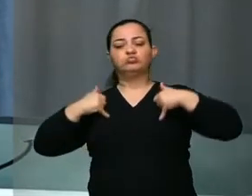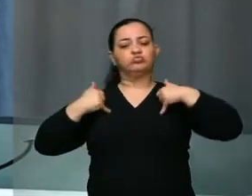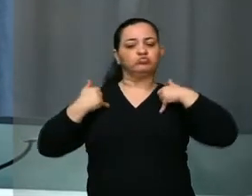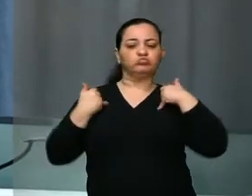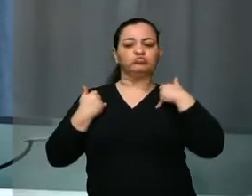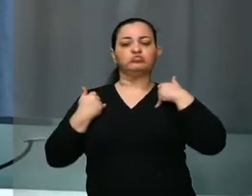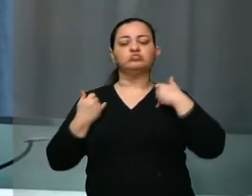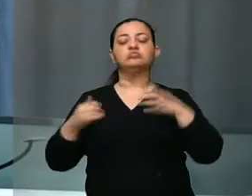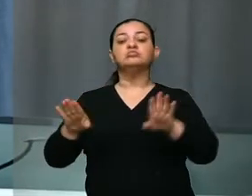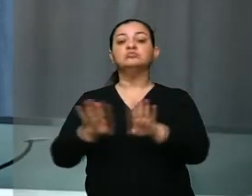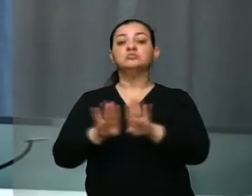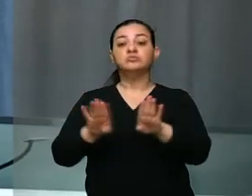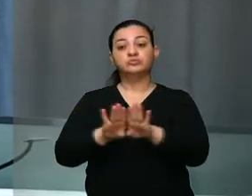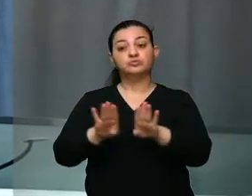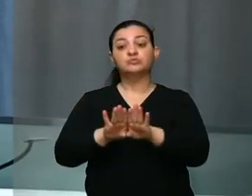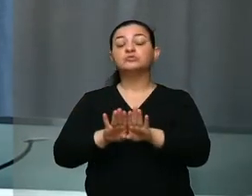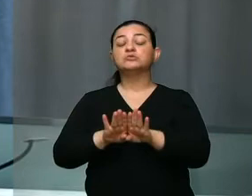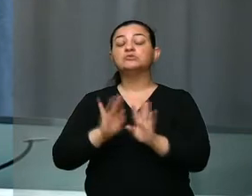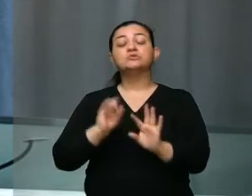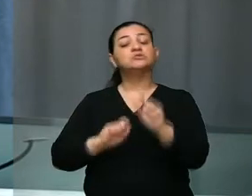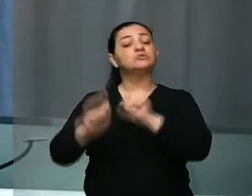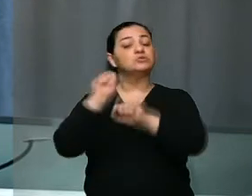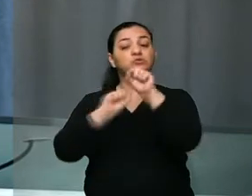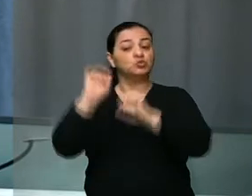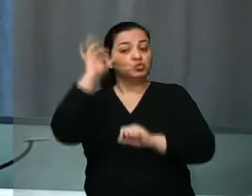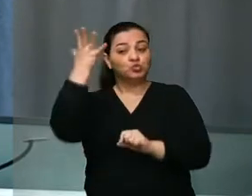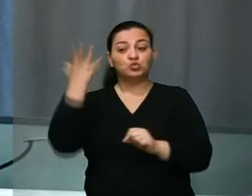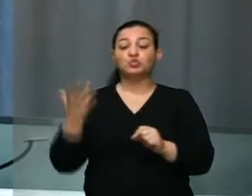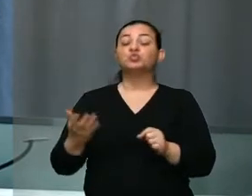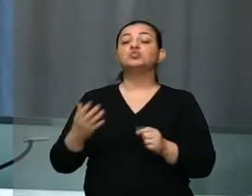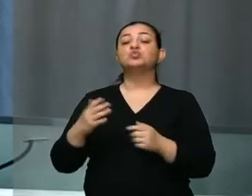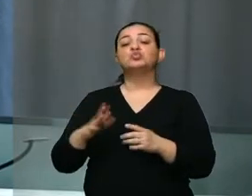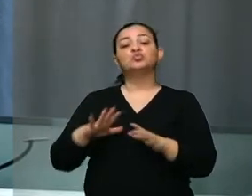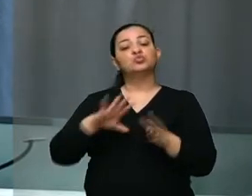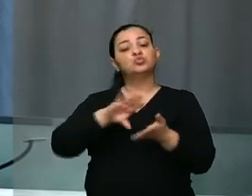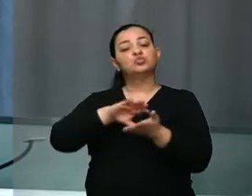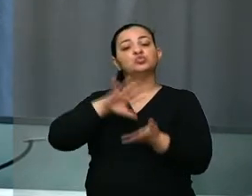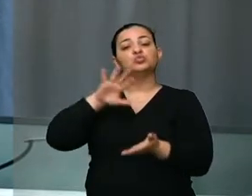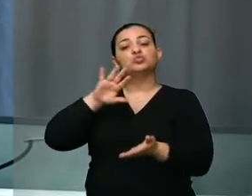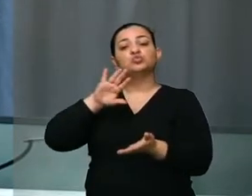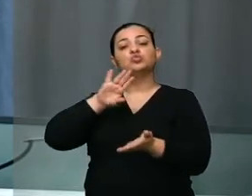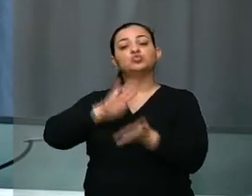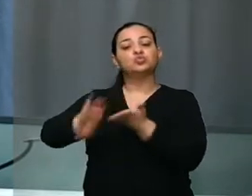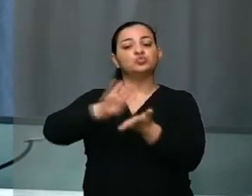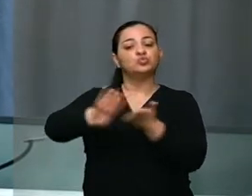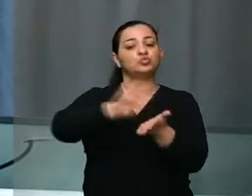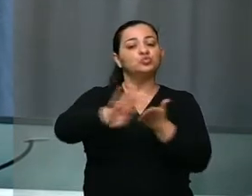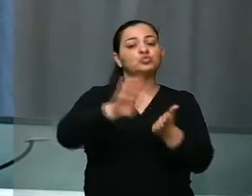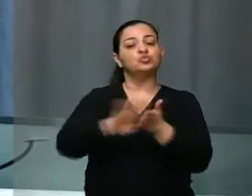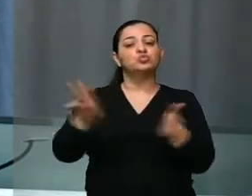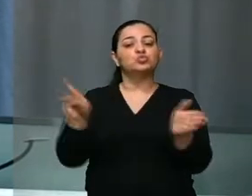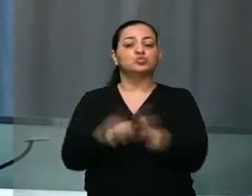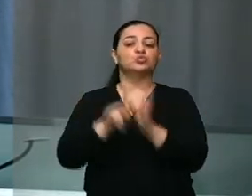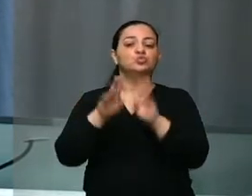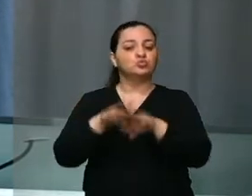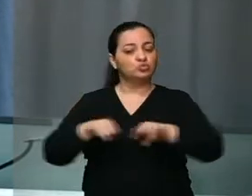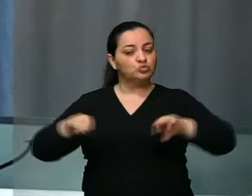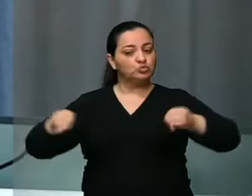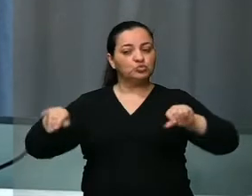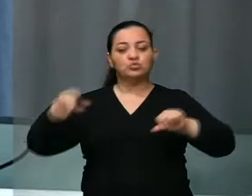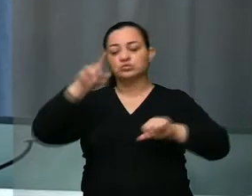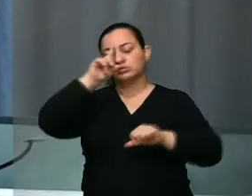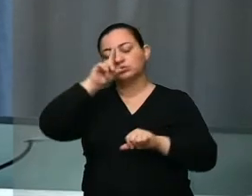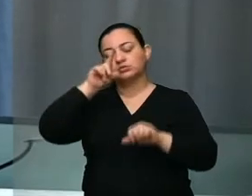e terminou no que terminou sendo tirados da sua terra e tudo aquilo